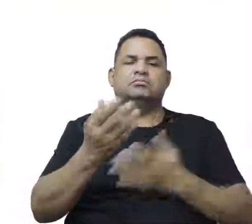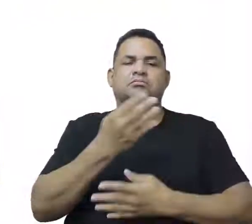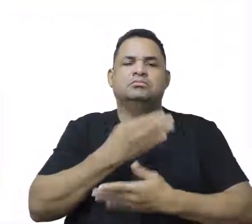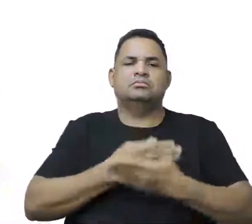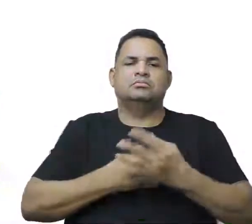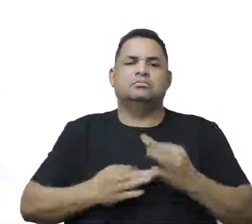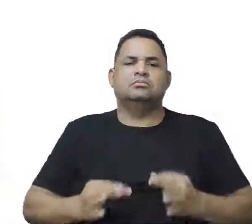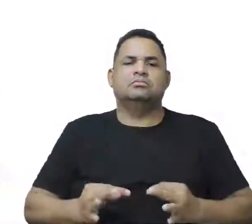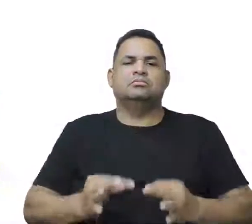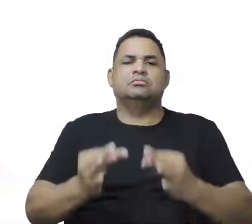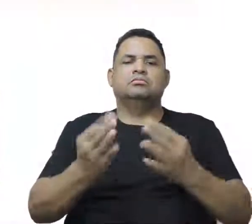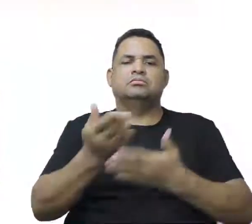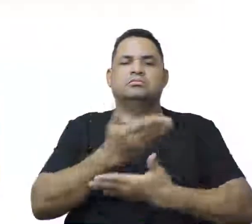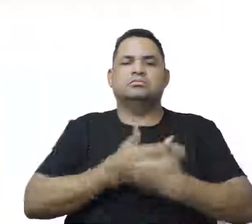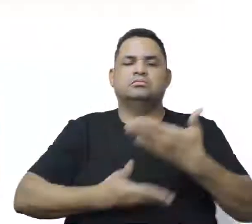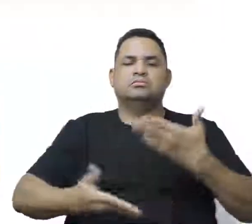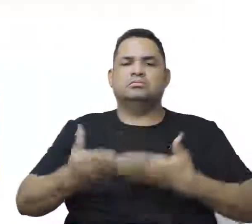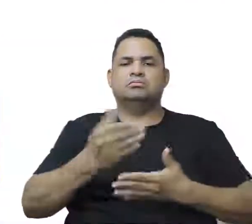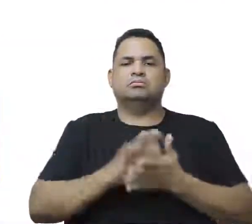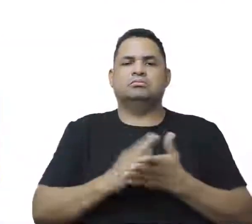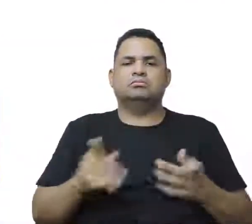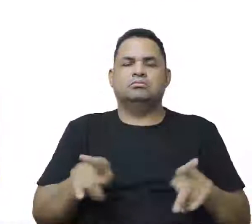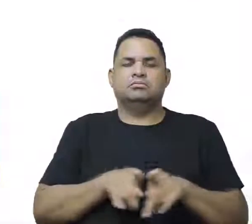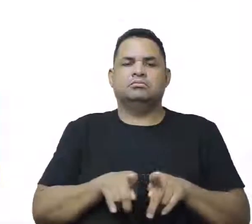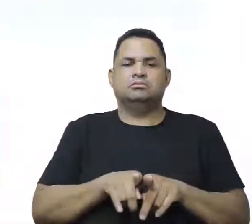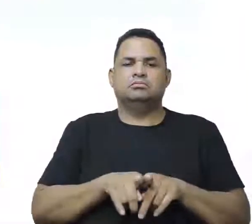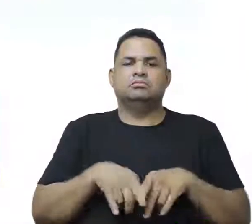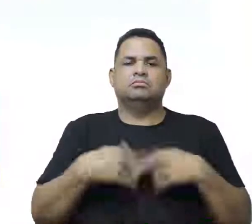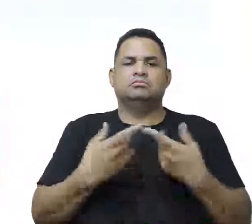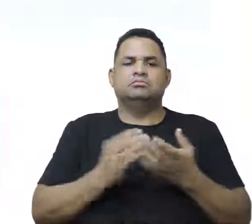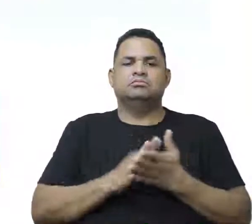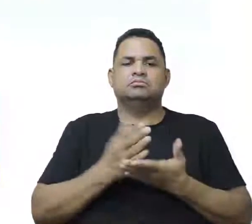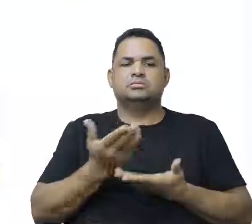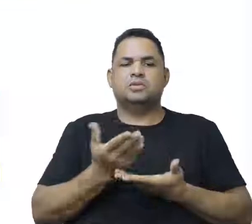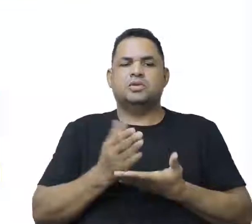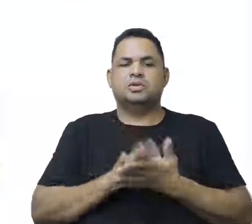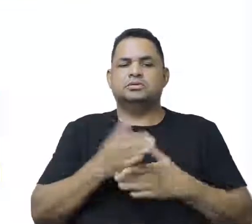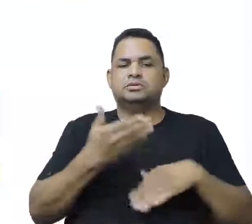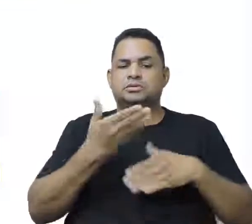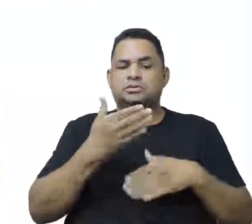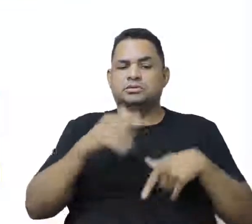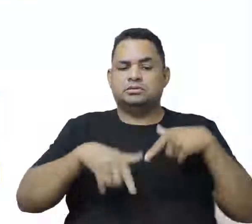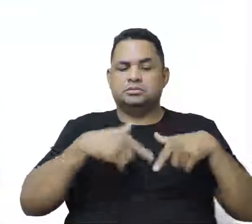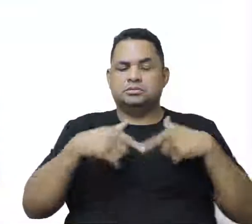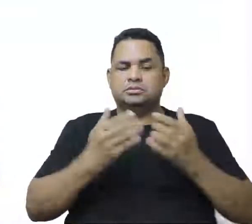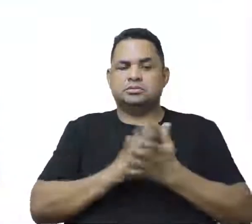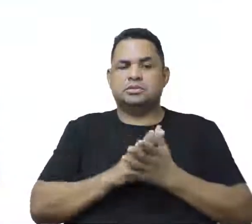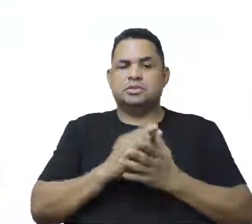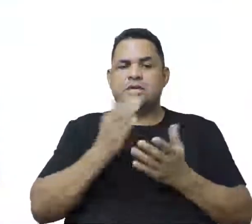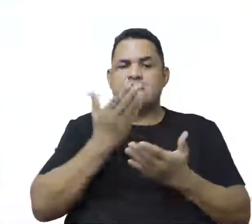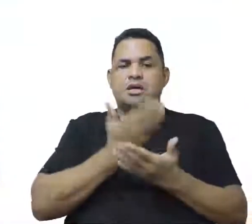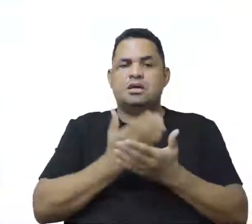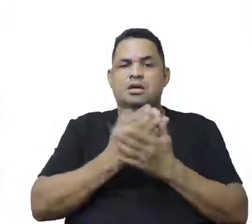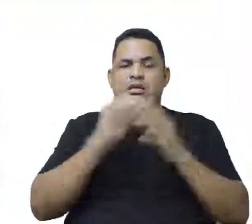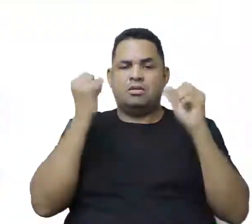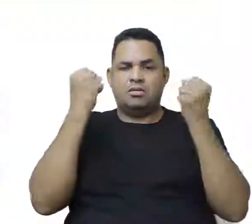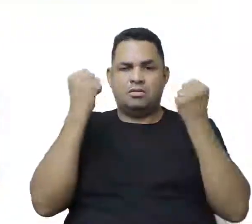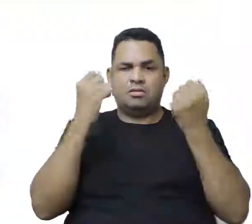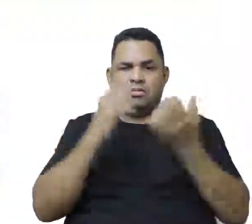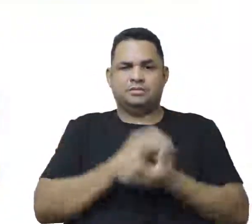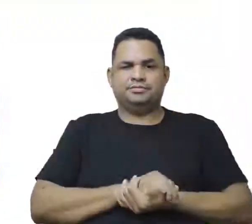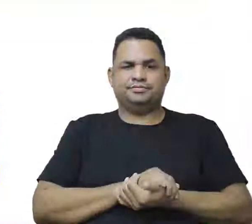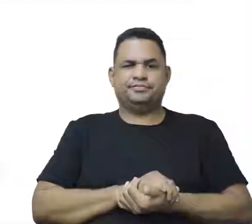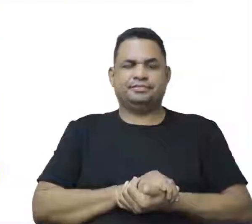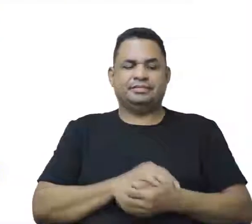tudo que tem nesse quadro, aqui, a gente trabalha nas aulas de educação física. Então, quando a gente fala que eu até fiquei agora